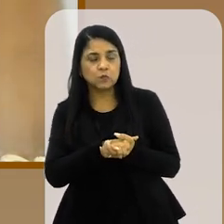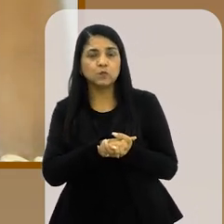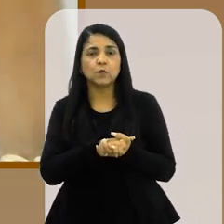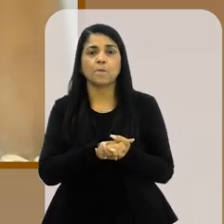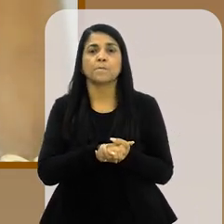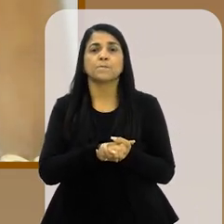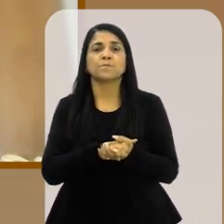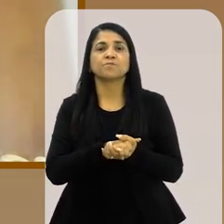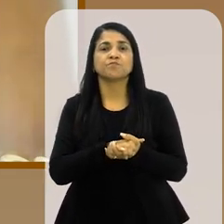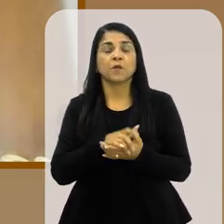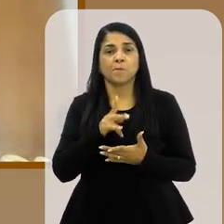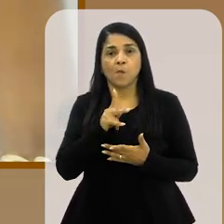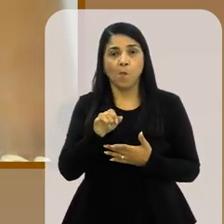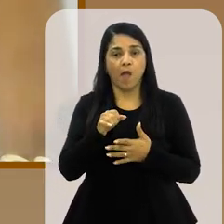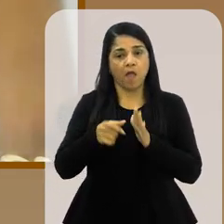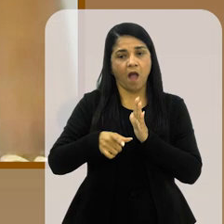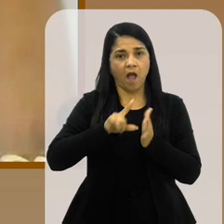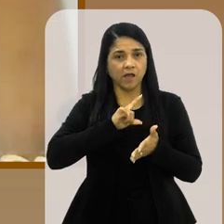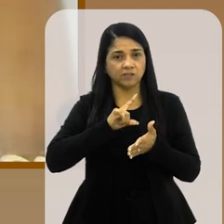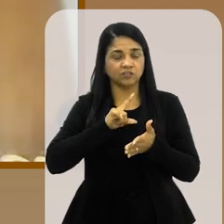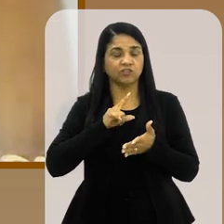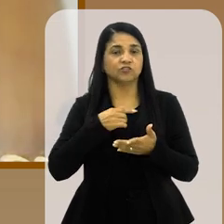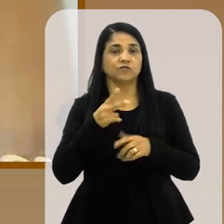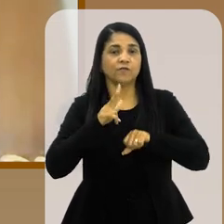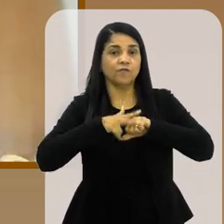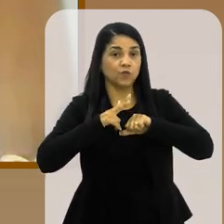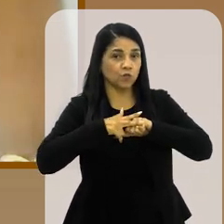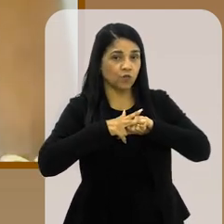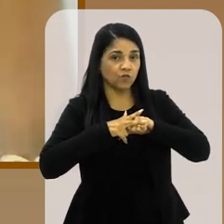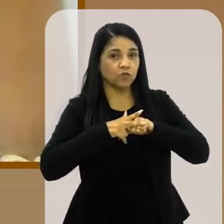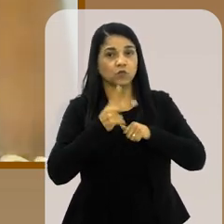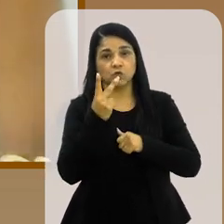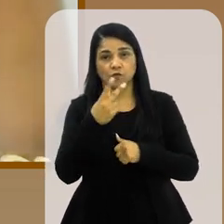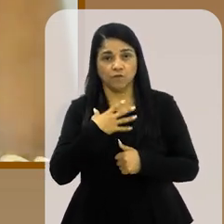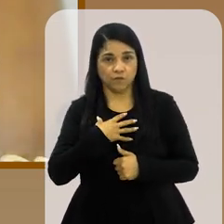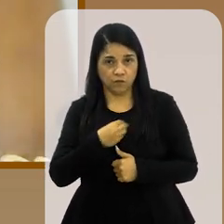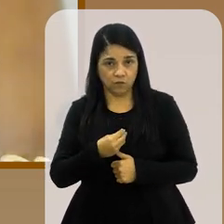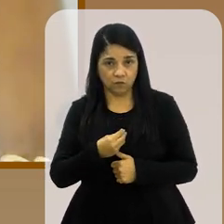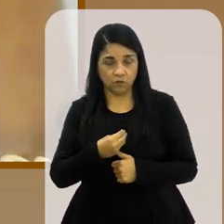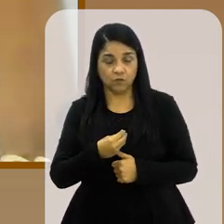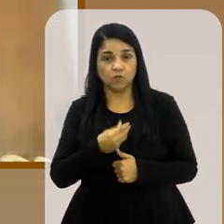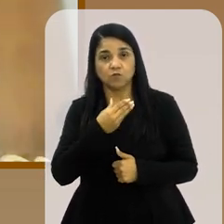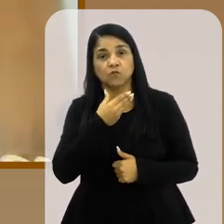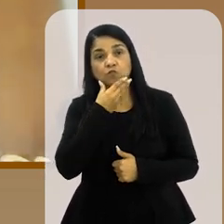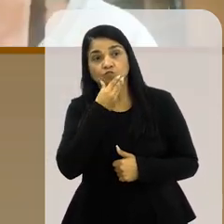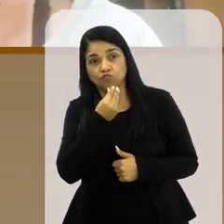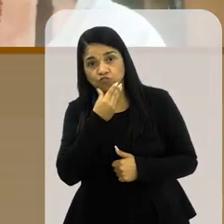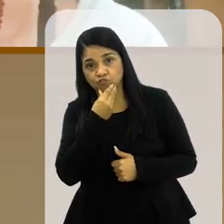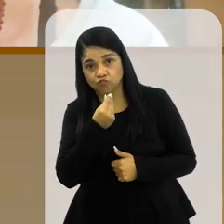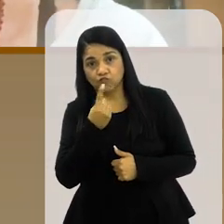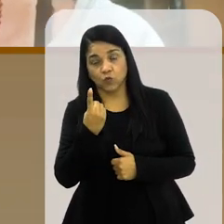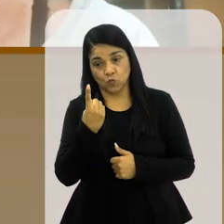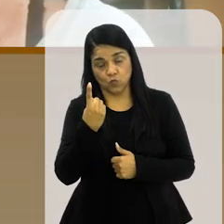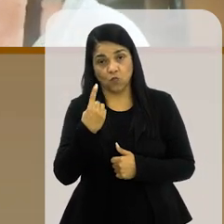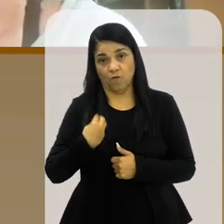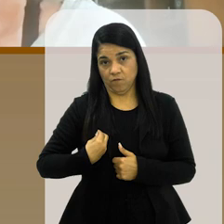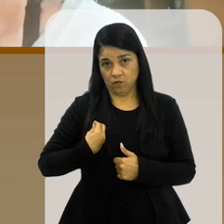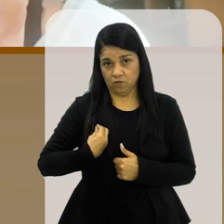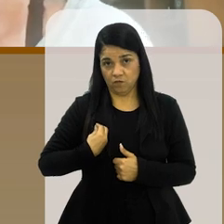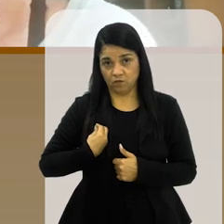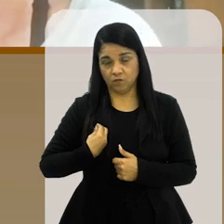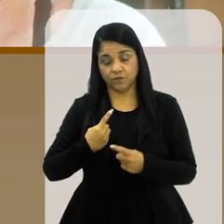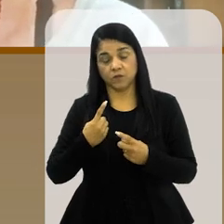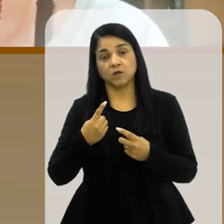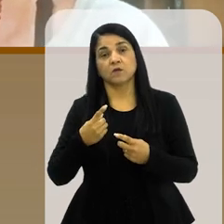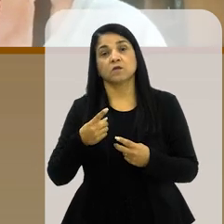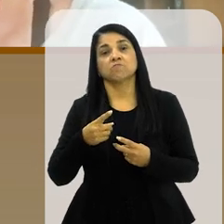casado, era viúvo, tinha 2 filhos. Eu tenho um irmão vivo, o Dr. Jacó Kligerman, que é um